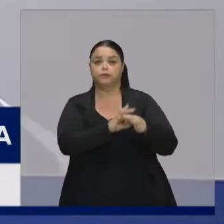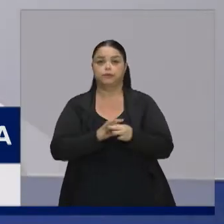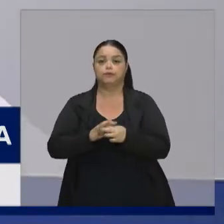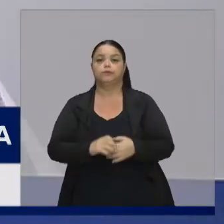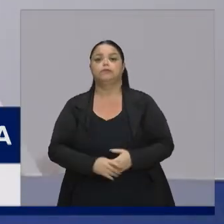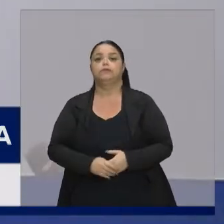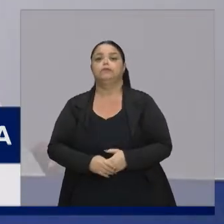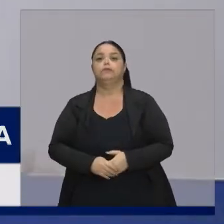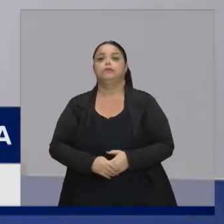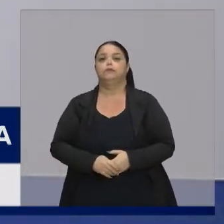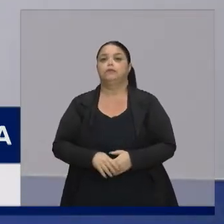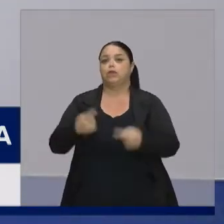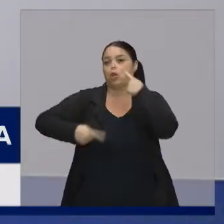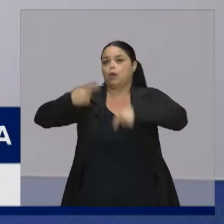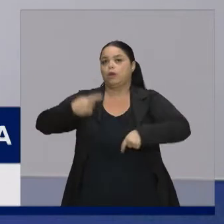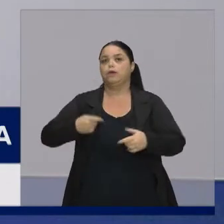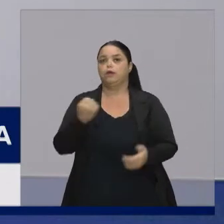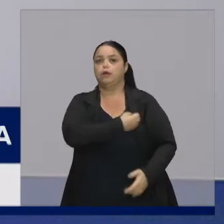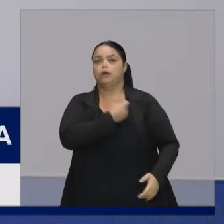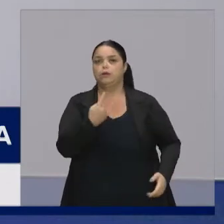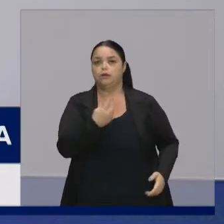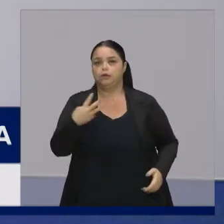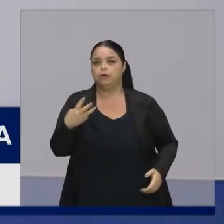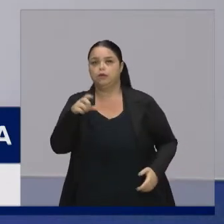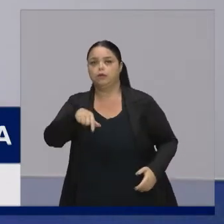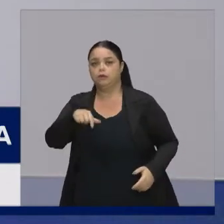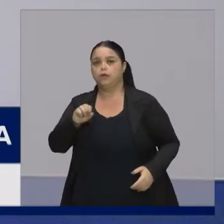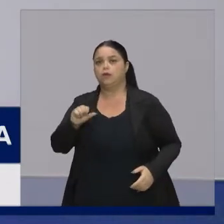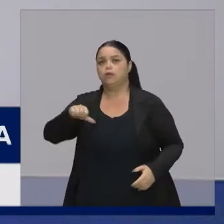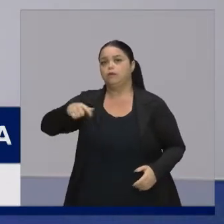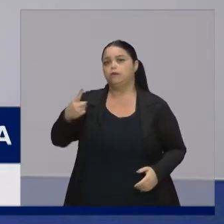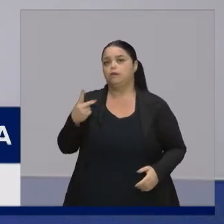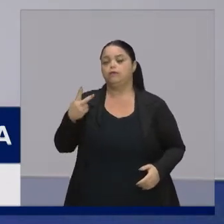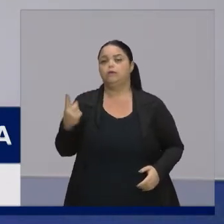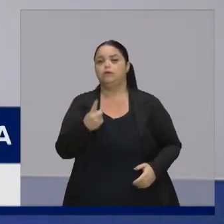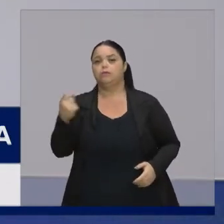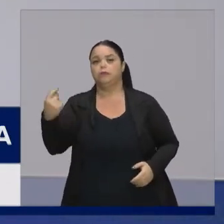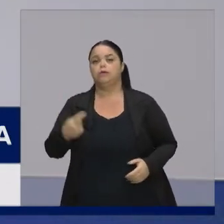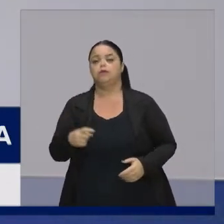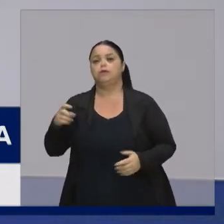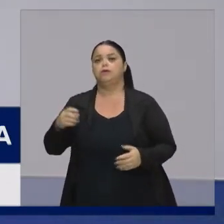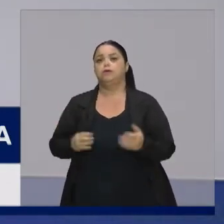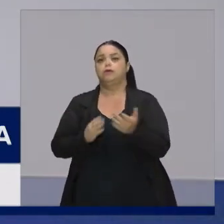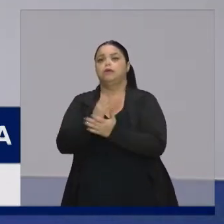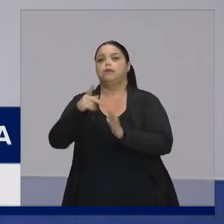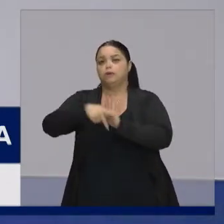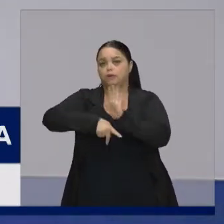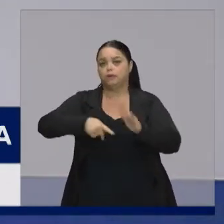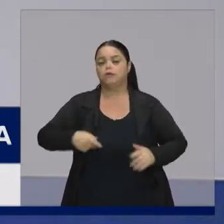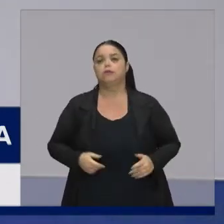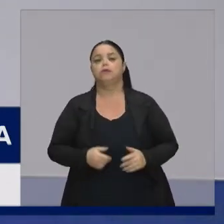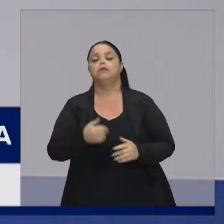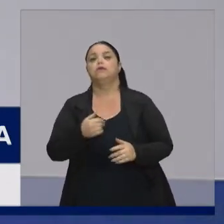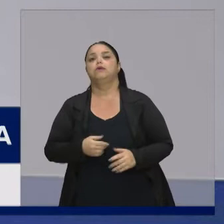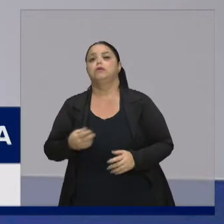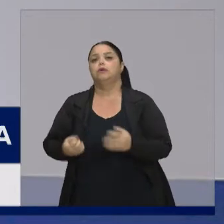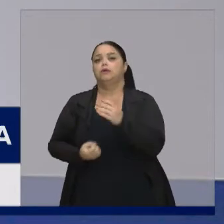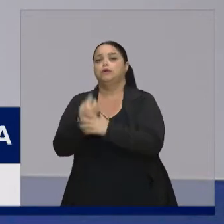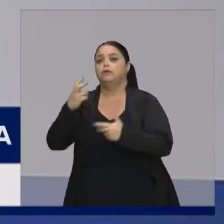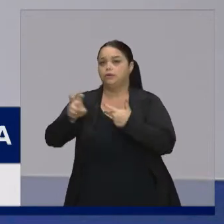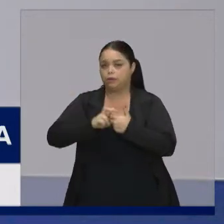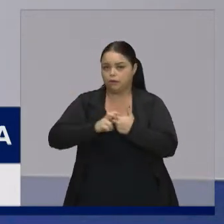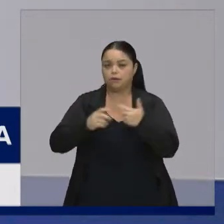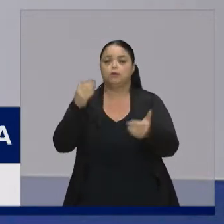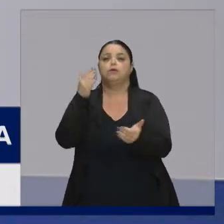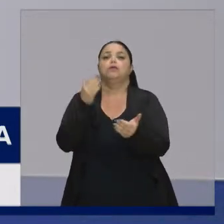unanimidade. Em discussão, o processo número 13091-2021. Projeto de lei 628-2021, de autoria do Poder Executivo. Em